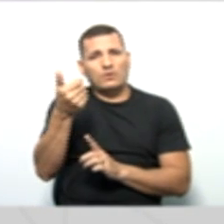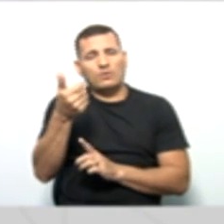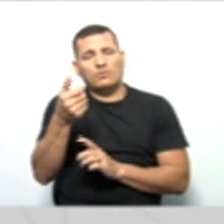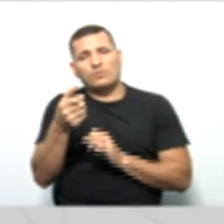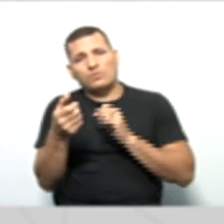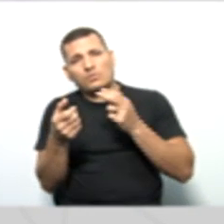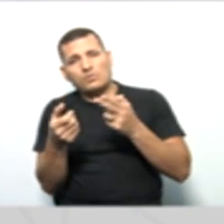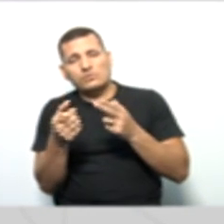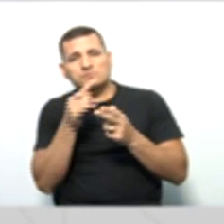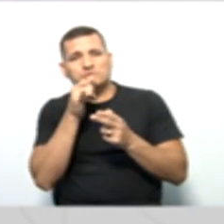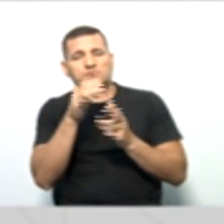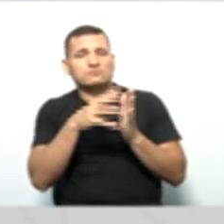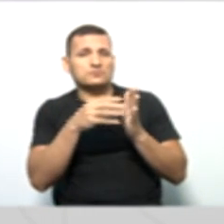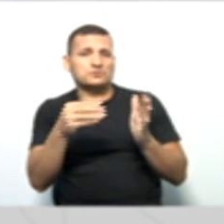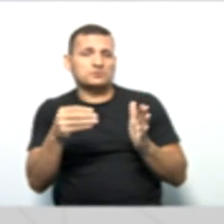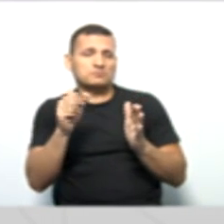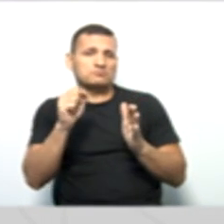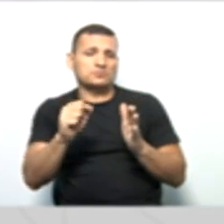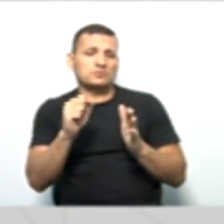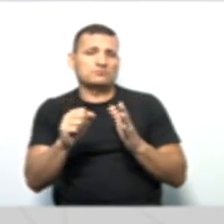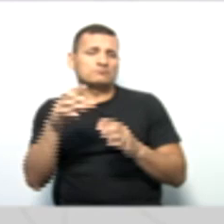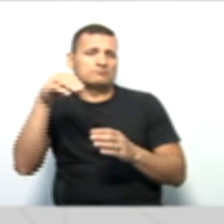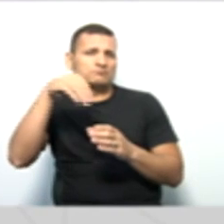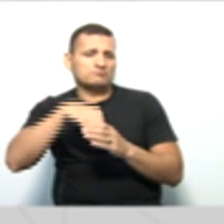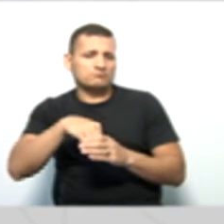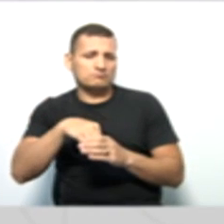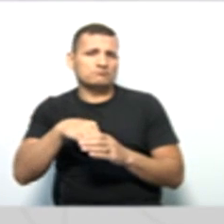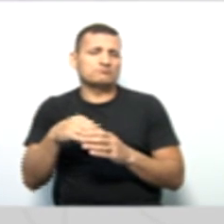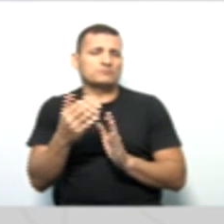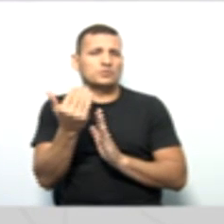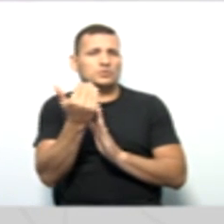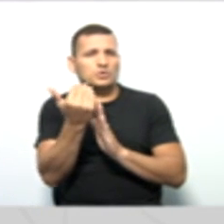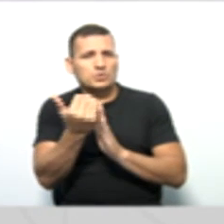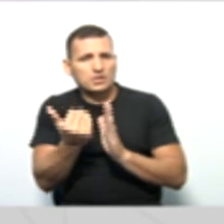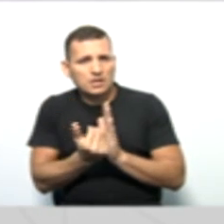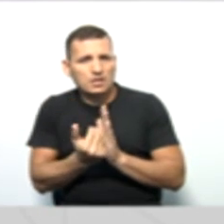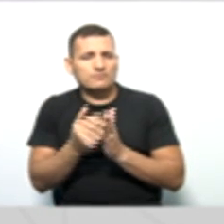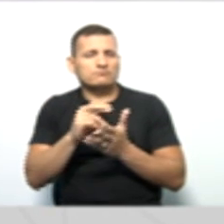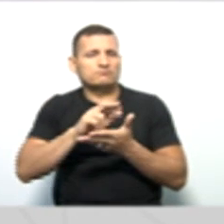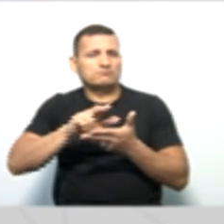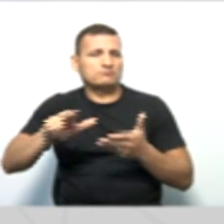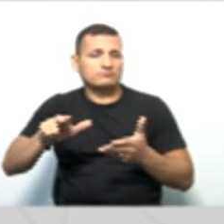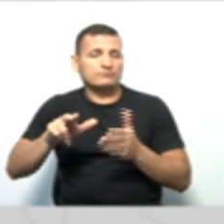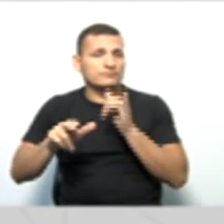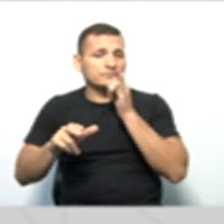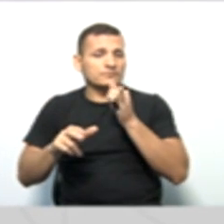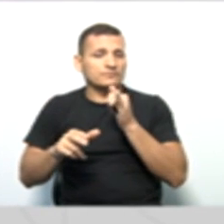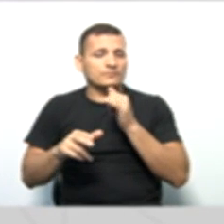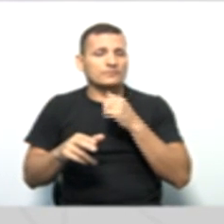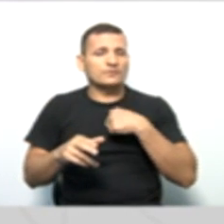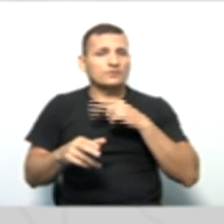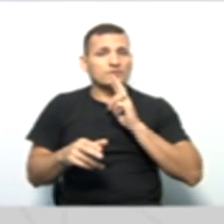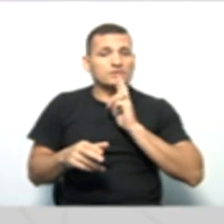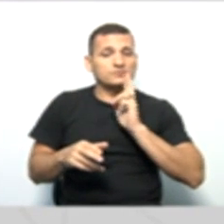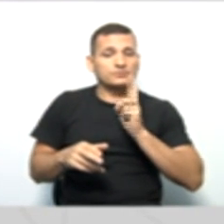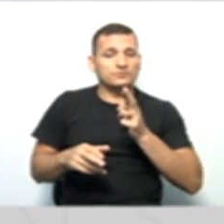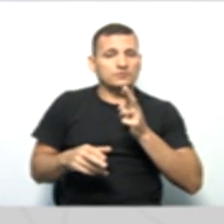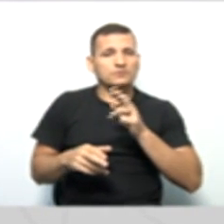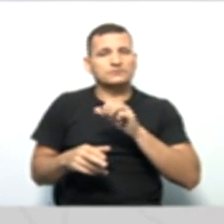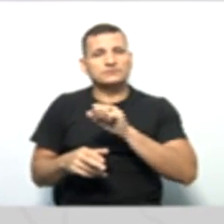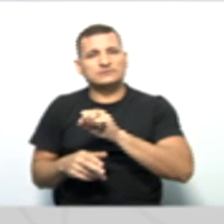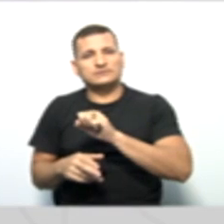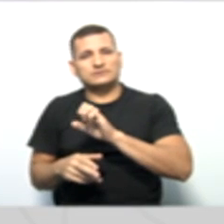implementado dentro de restrições, cronogramas e custos previstos. Se eu responder todos esses se's, né, isso são